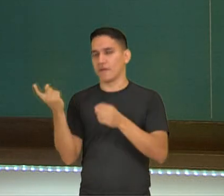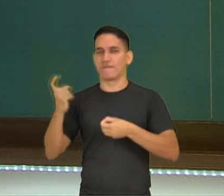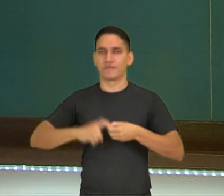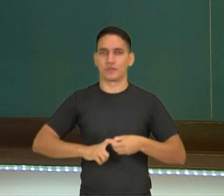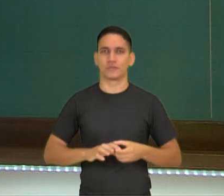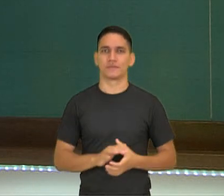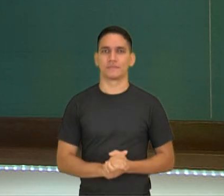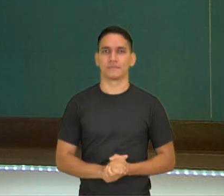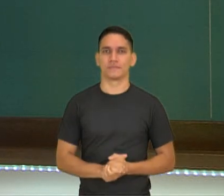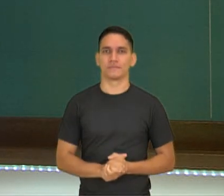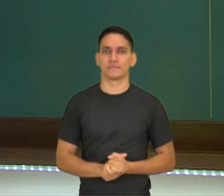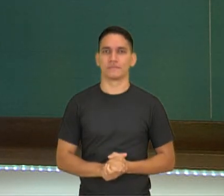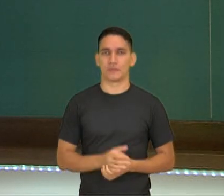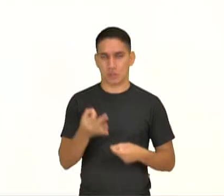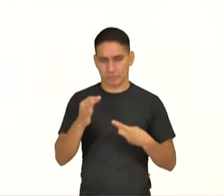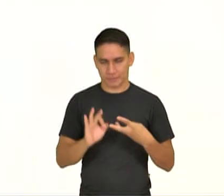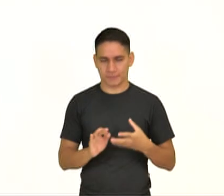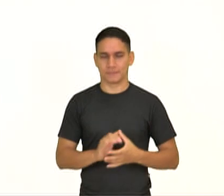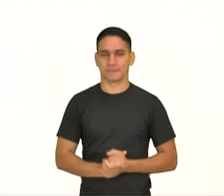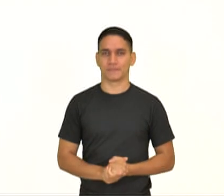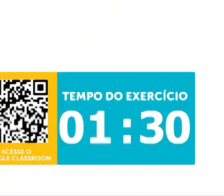pouquinho nós voltamos. Corrigimos juntos.